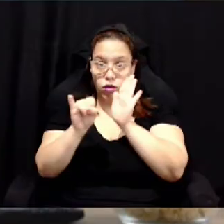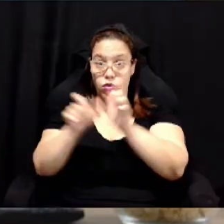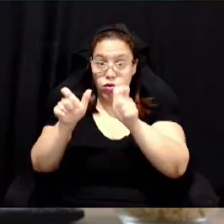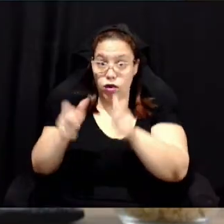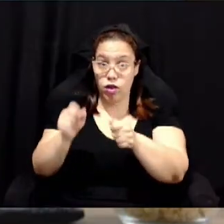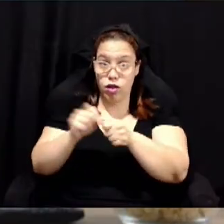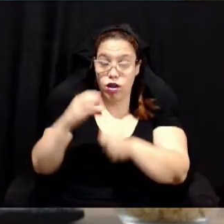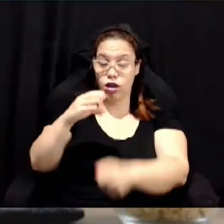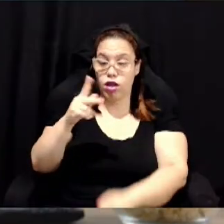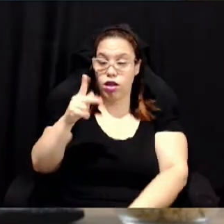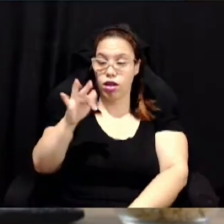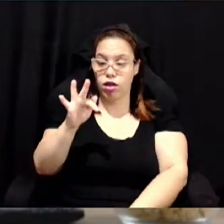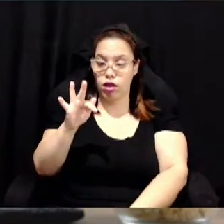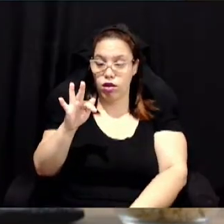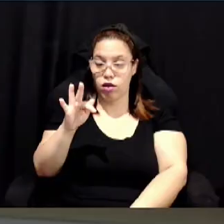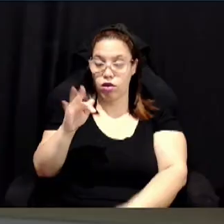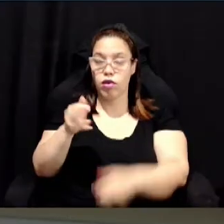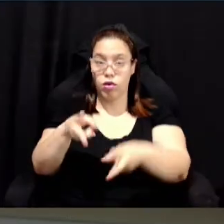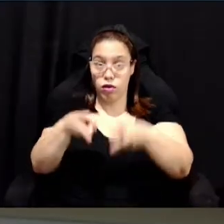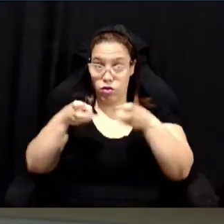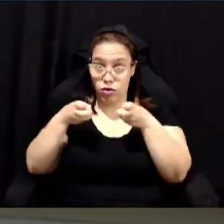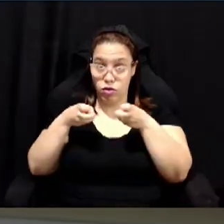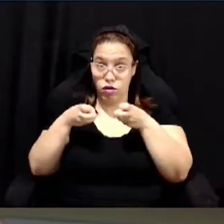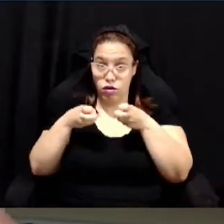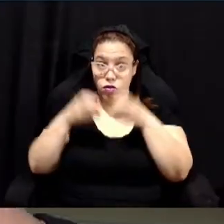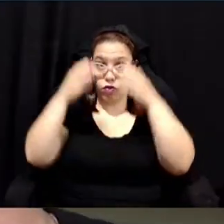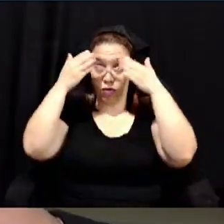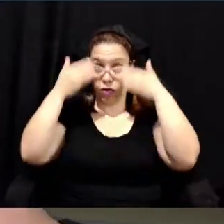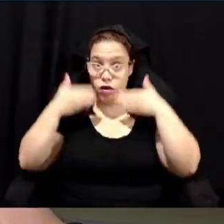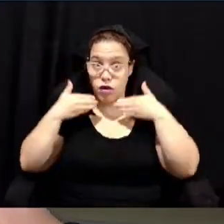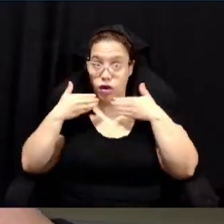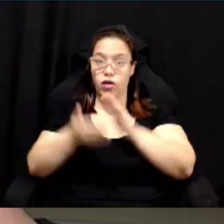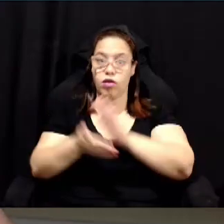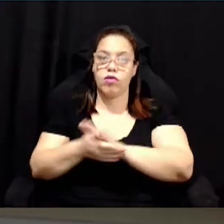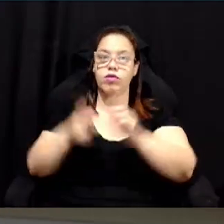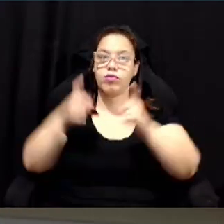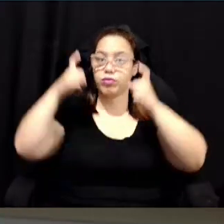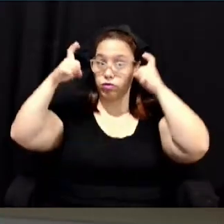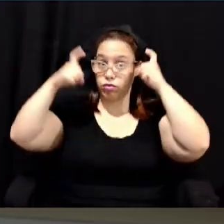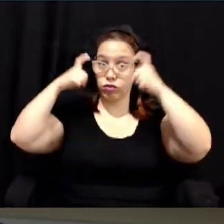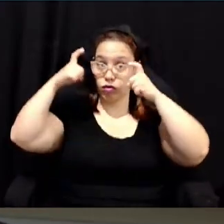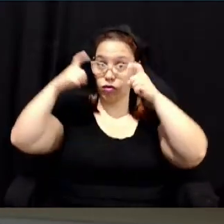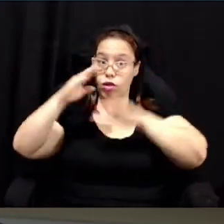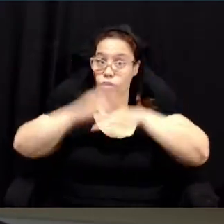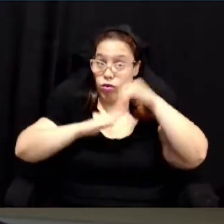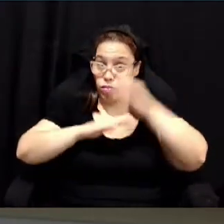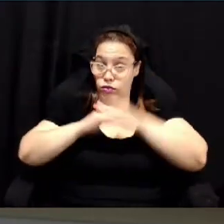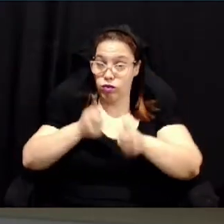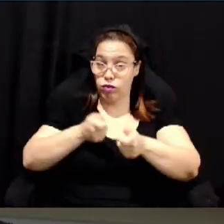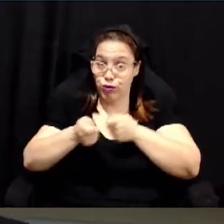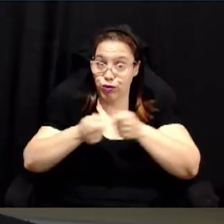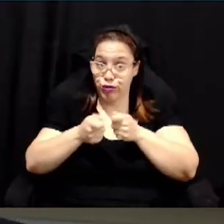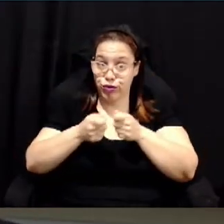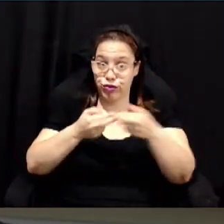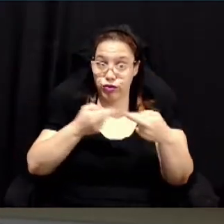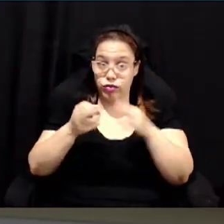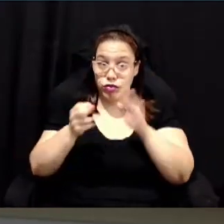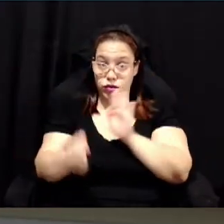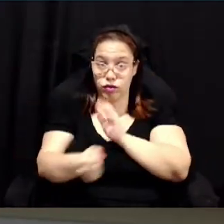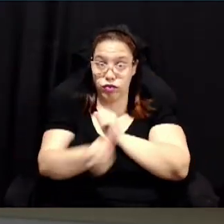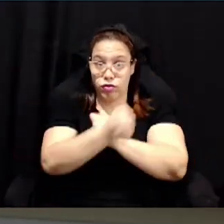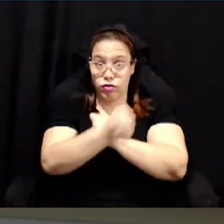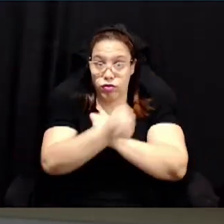CPF e o reconhecimento facial. Uma das principais preocupações do setor e da regulamentação é a proteção